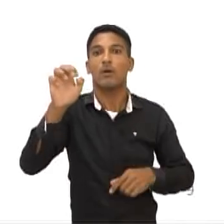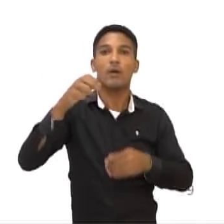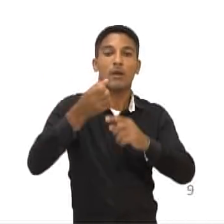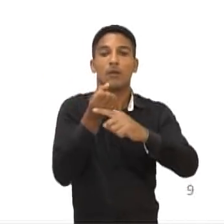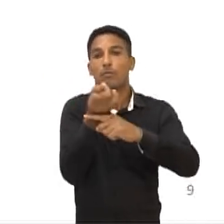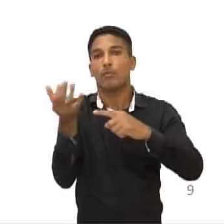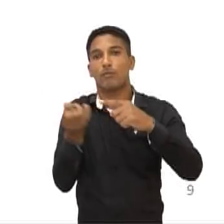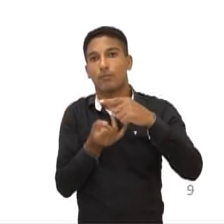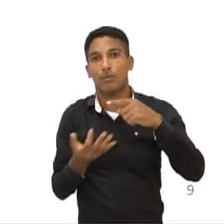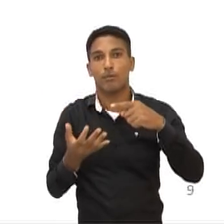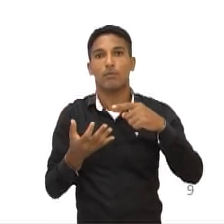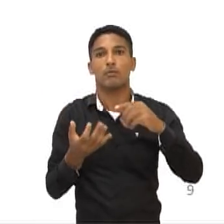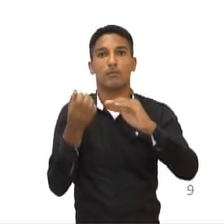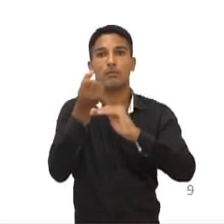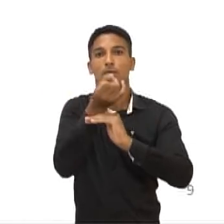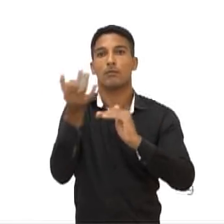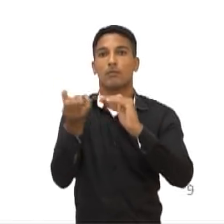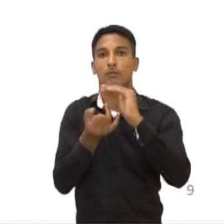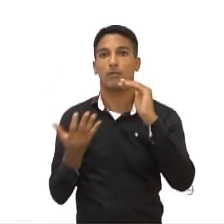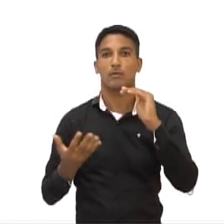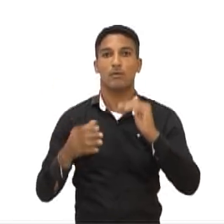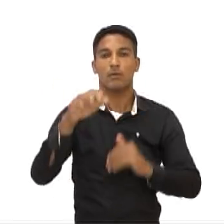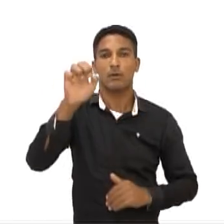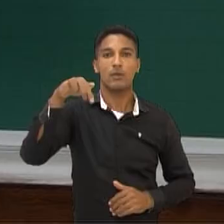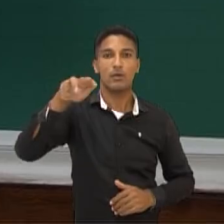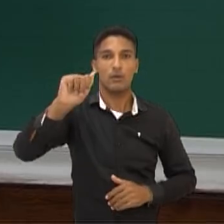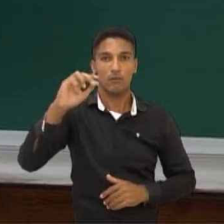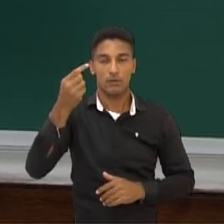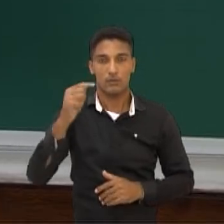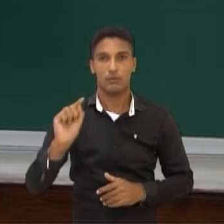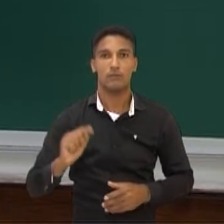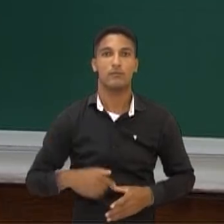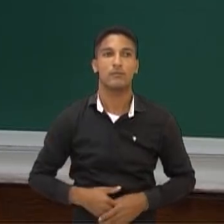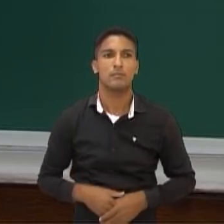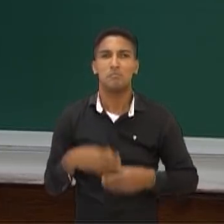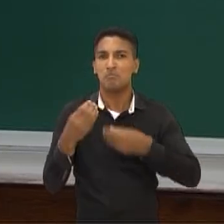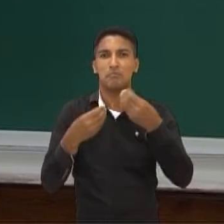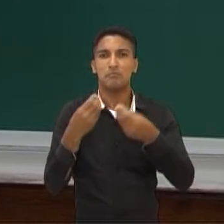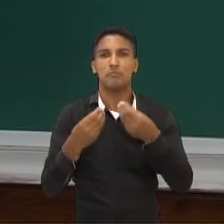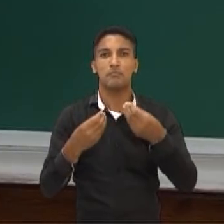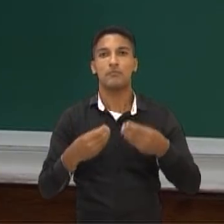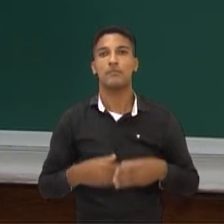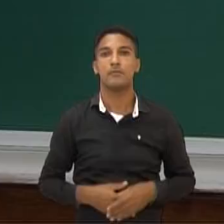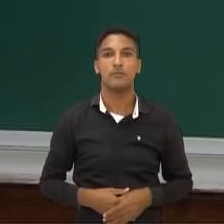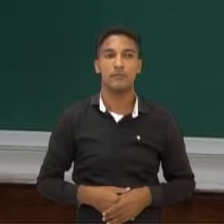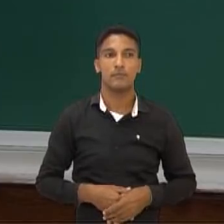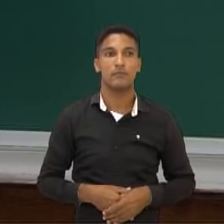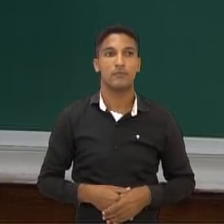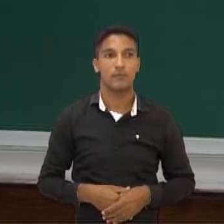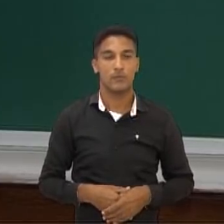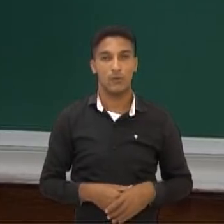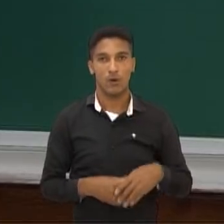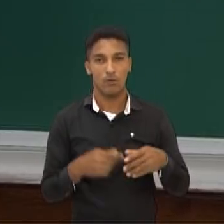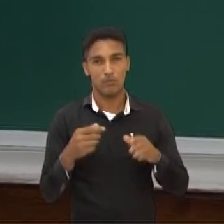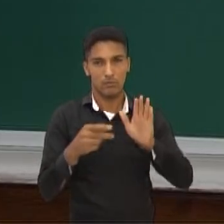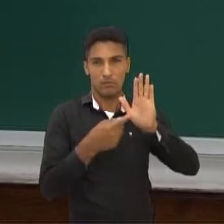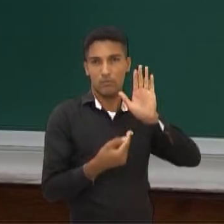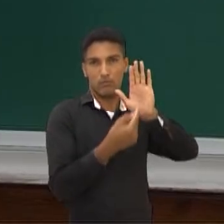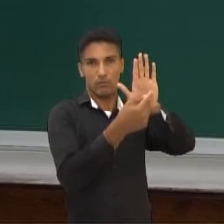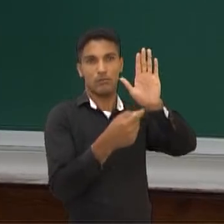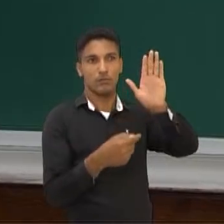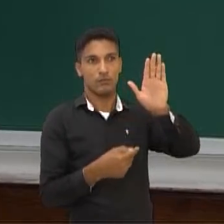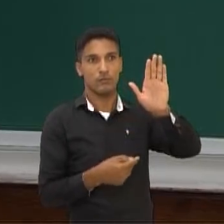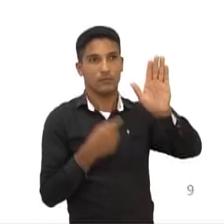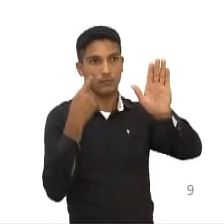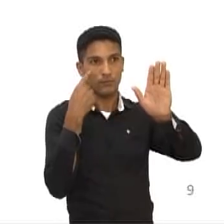especial, é uma equação de conservação de energia. Como que funciona? Imagine só você o seguinte, eu trago aqui um sistema para você,